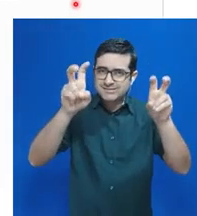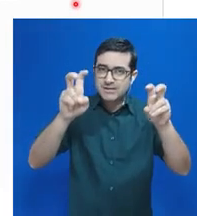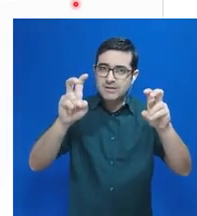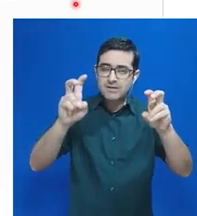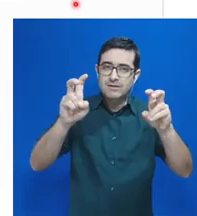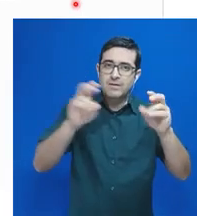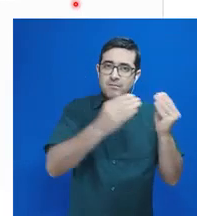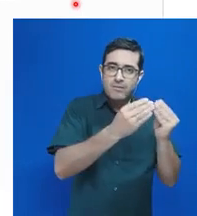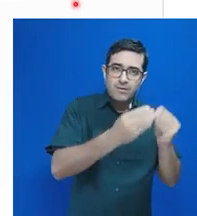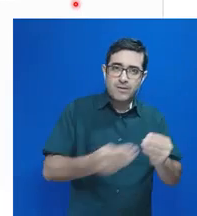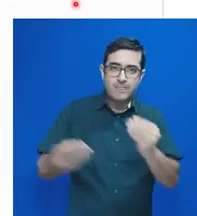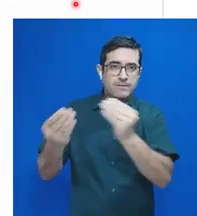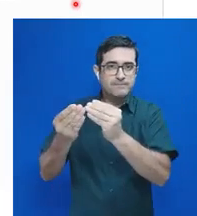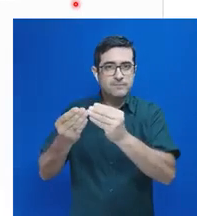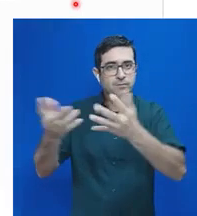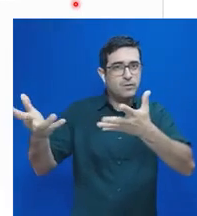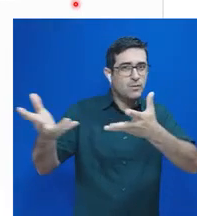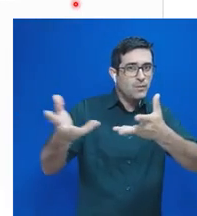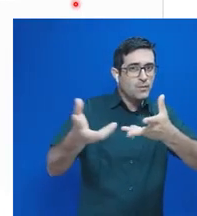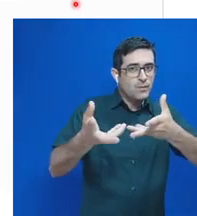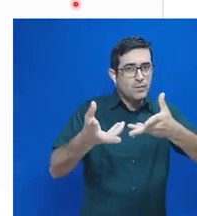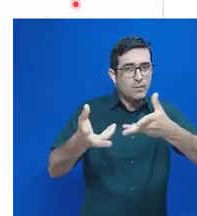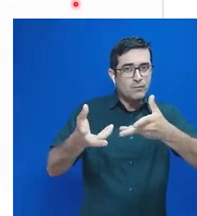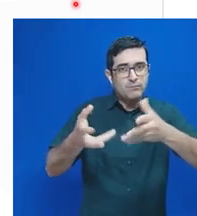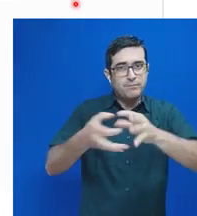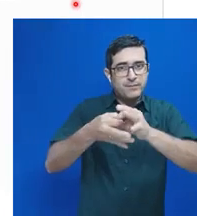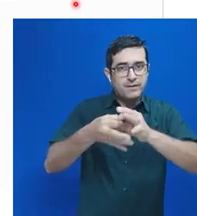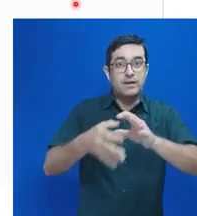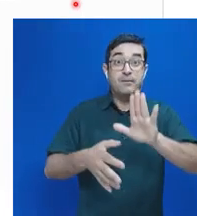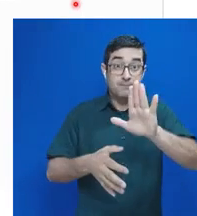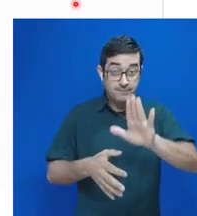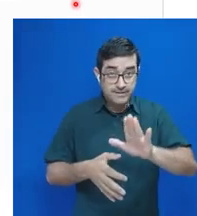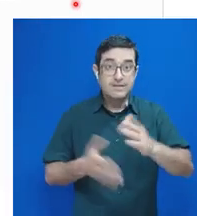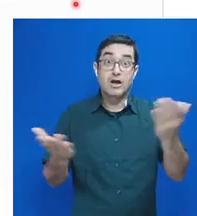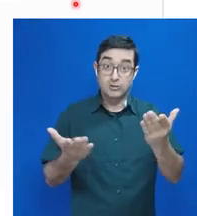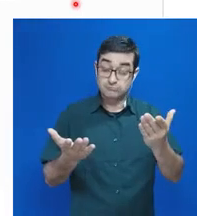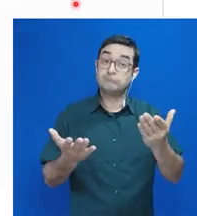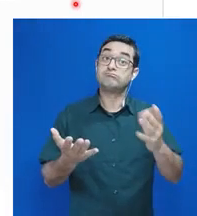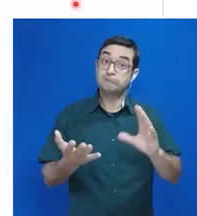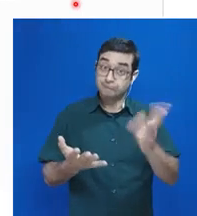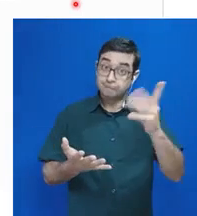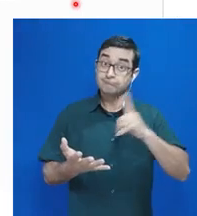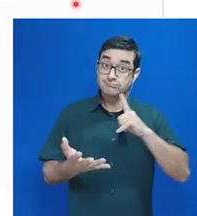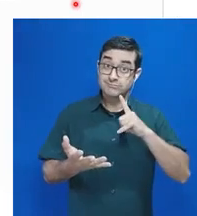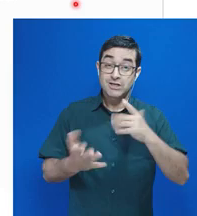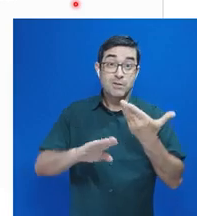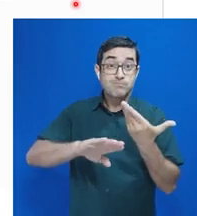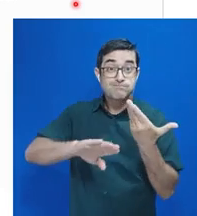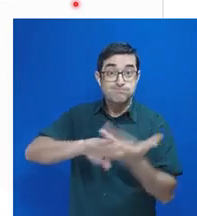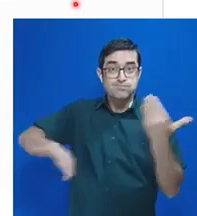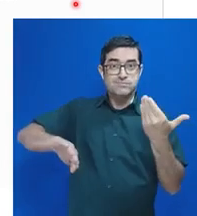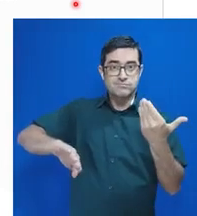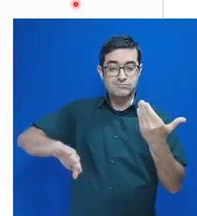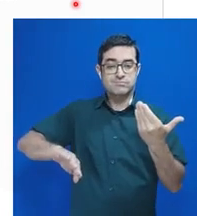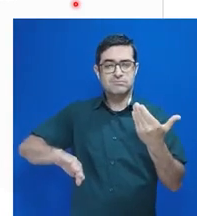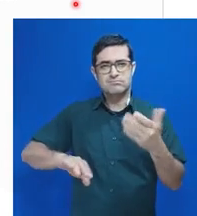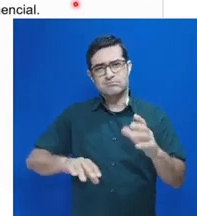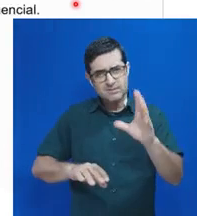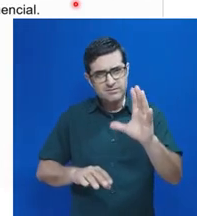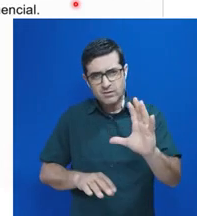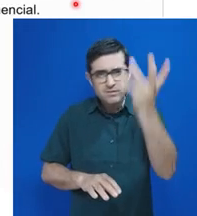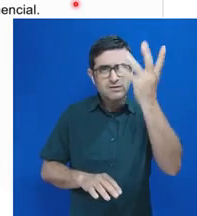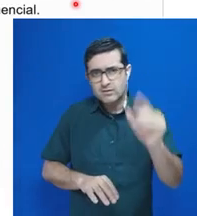das forças intermoleculares na forma de atração, mas a repulsão também ocorre. E aí o que